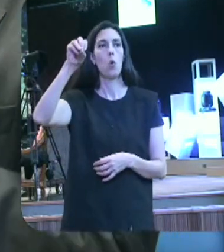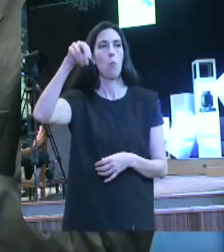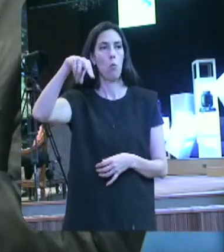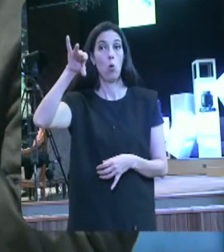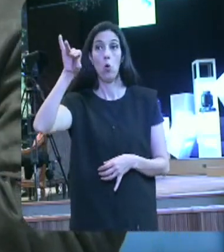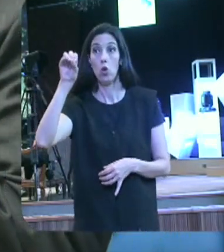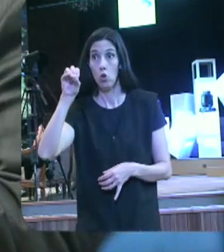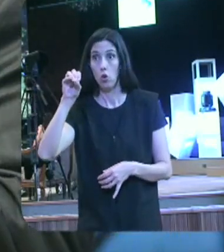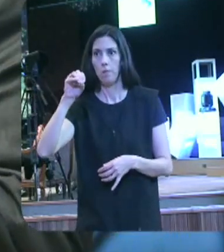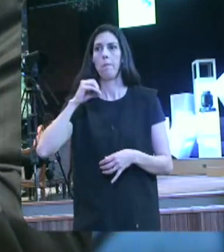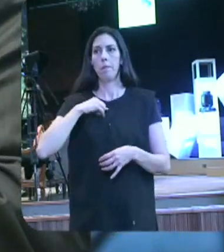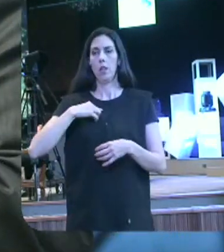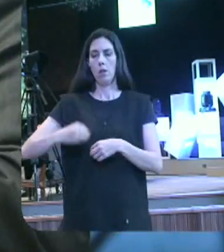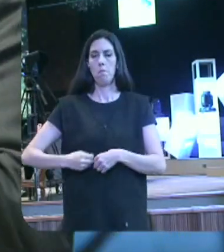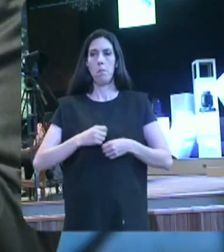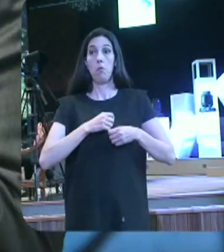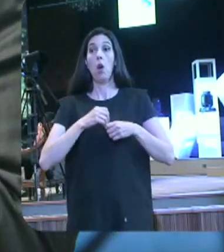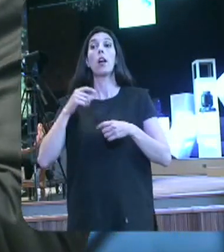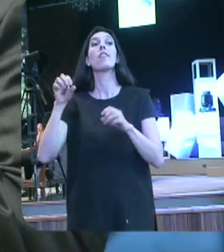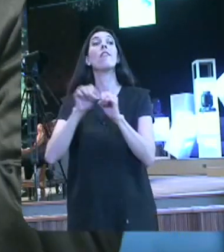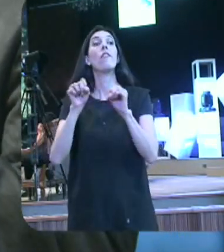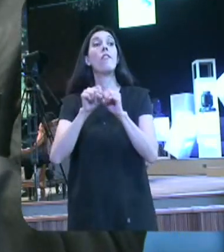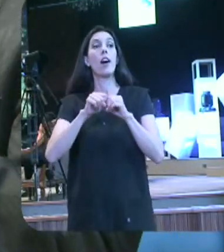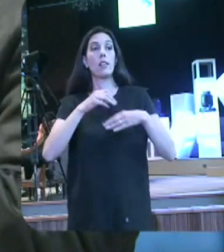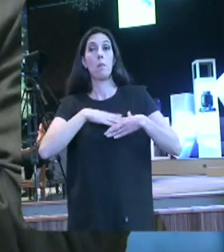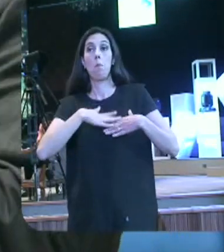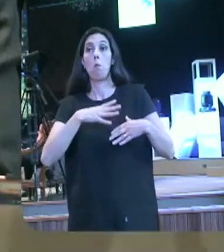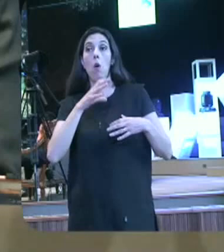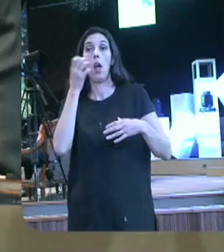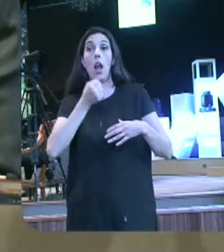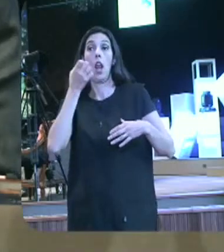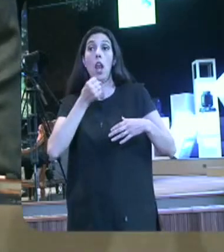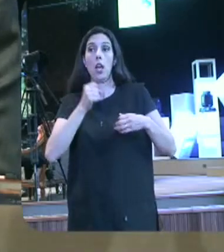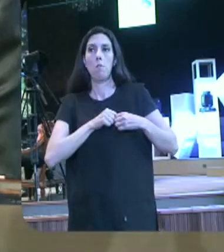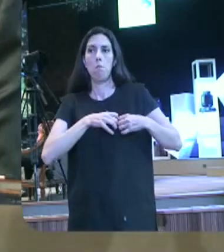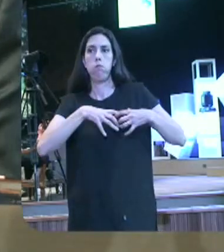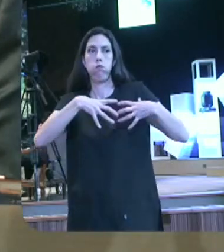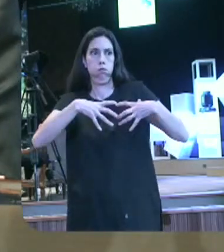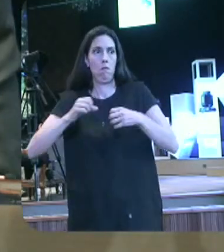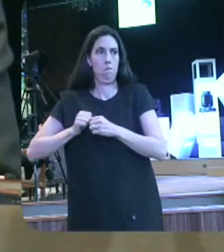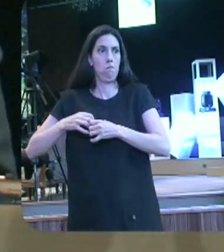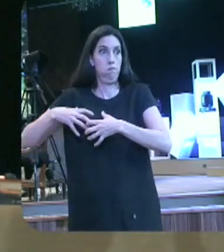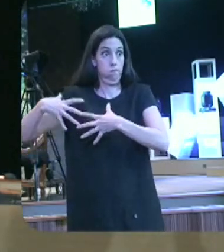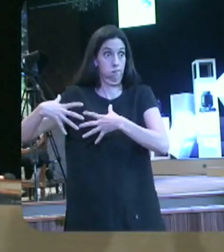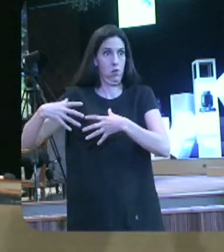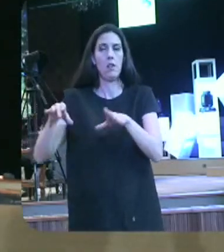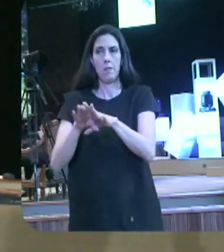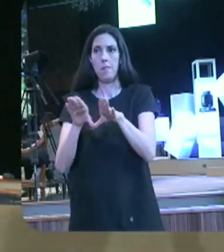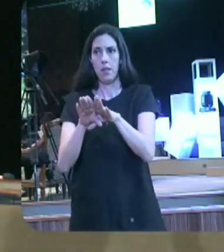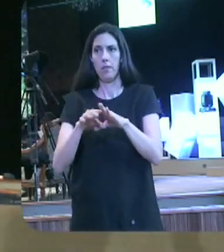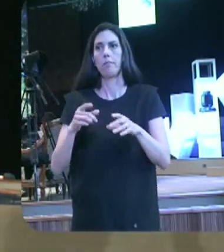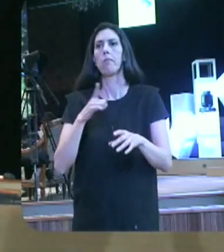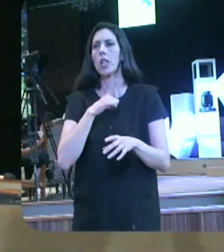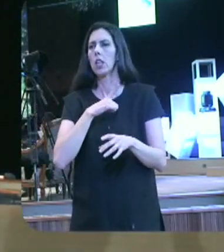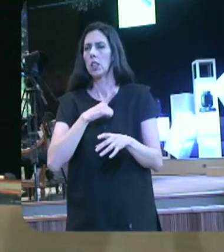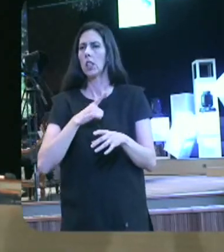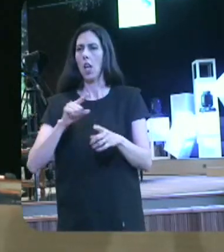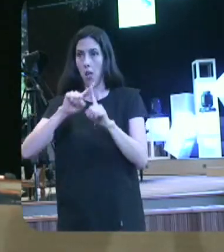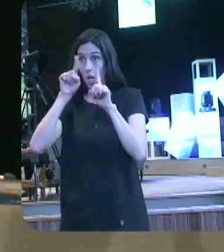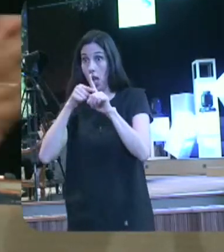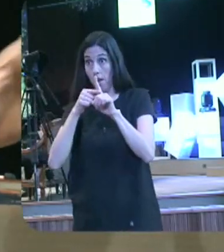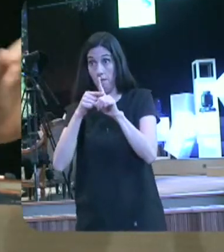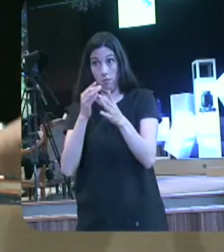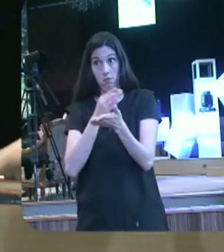nutrir o bebê. Mas ele não faz só isso, ele não só faz produzir leite, ele